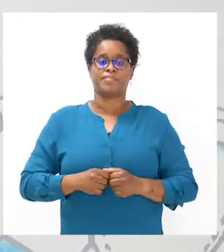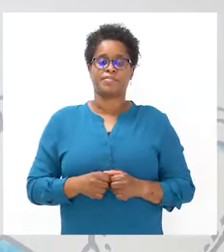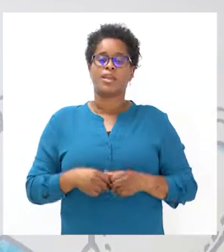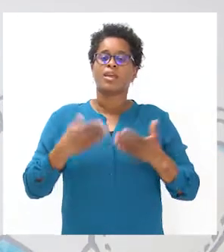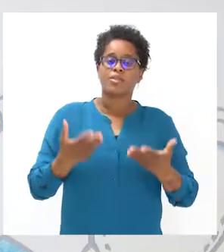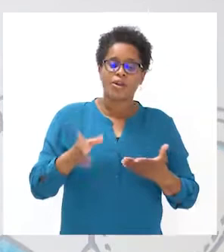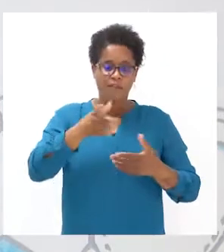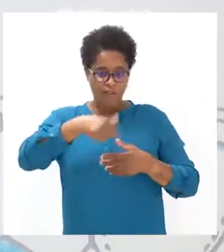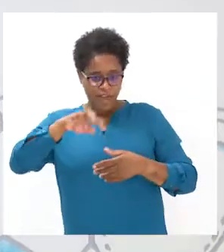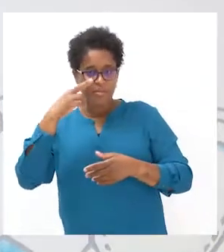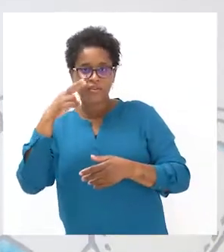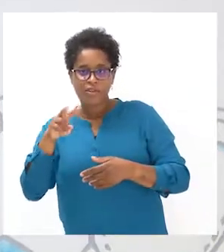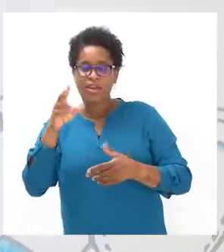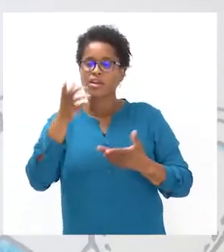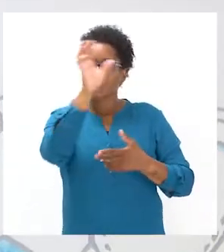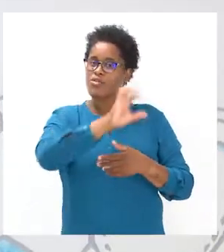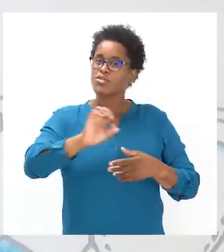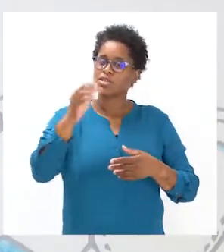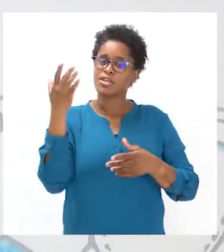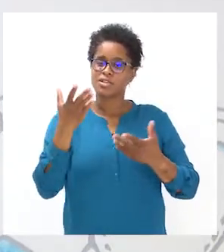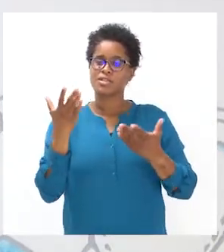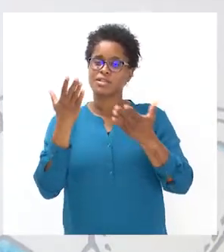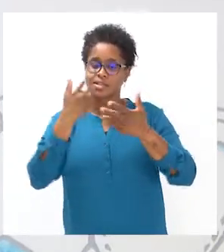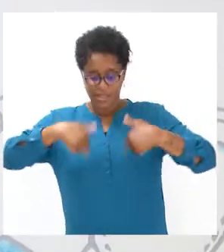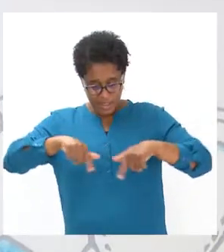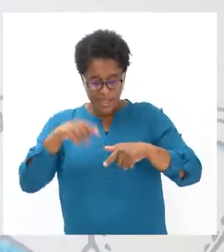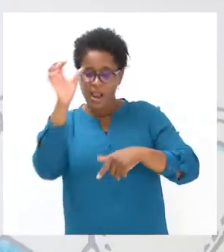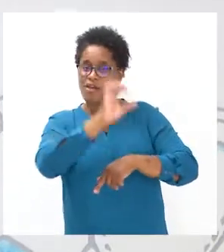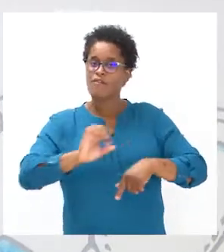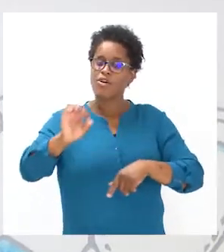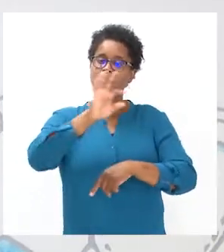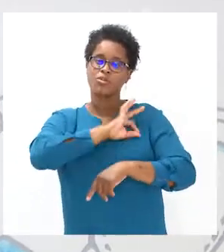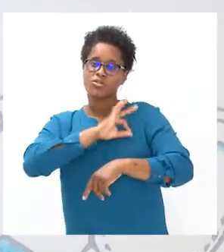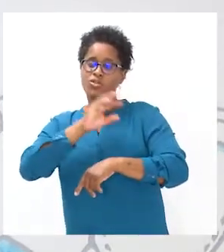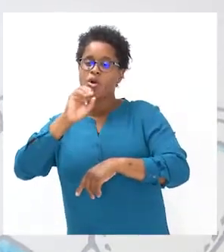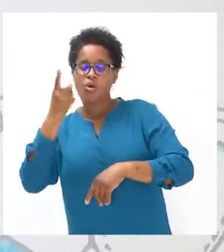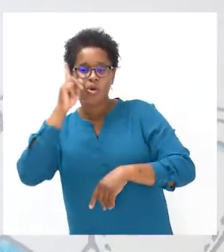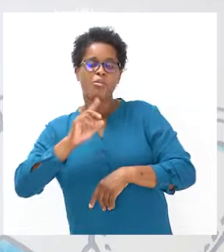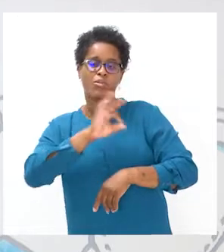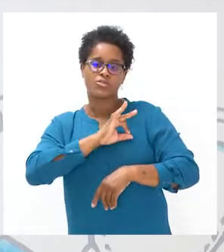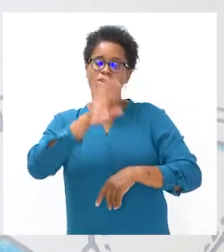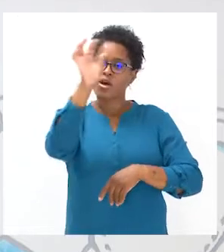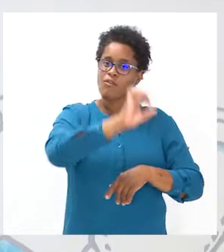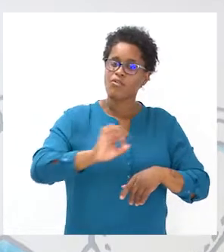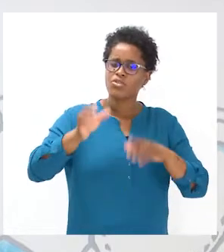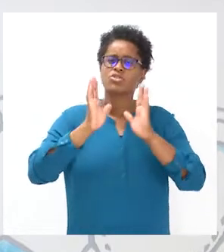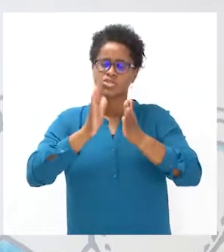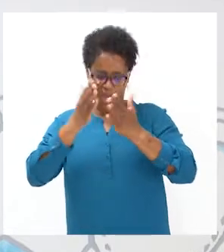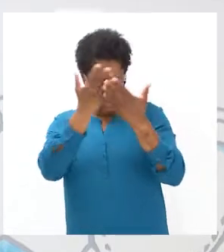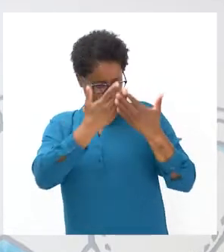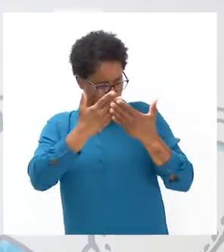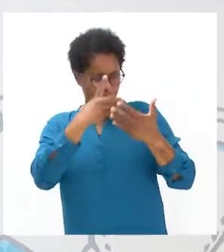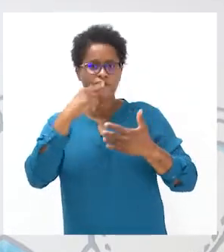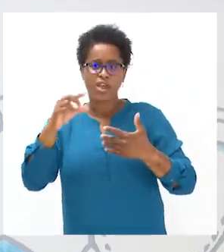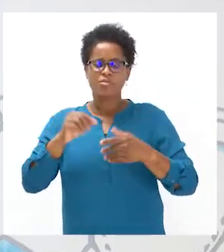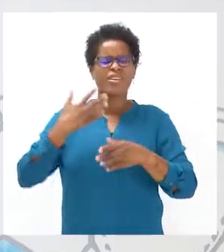E então vamos ver vocês na vossa sala com o vosso professor ou a vossa professora. Já estudaram os verbos